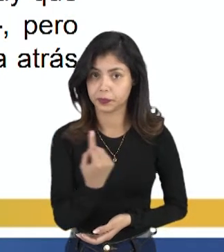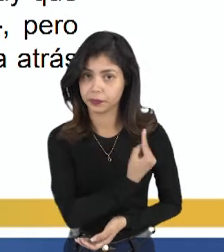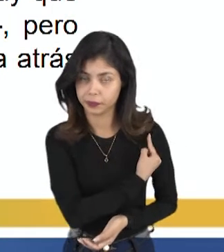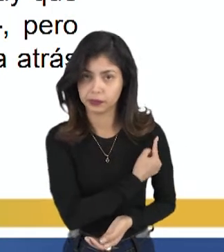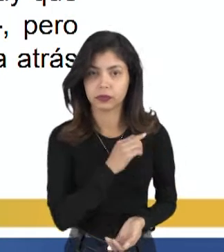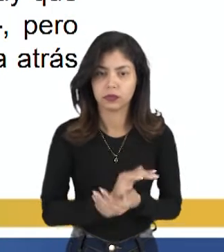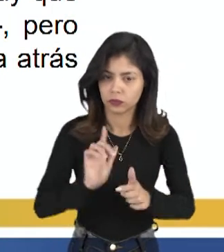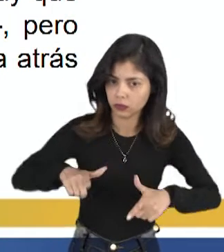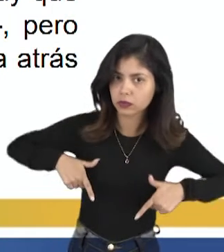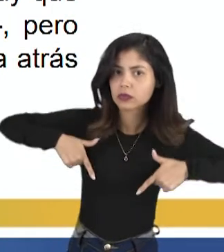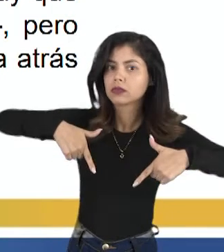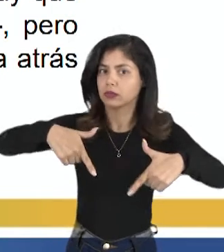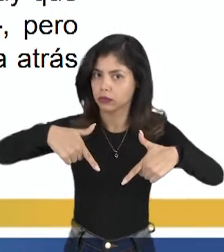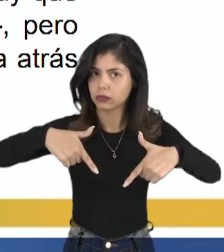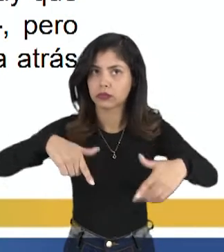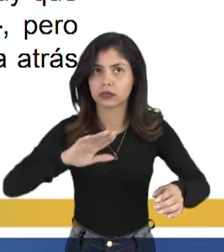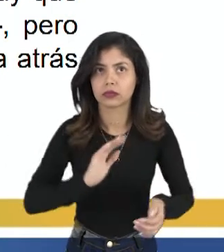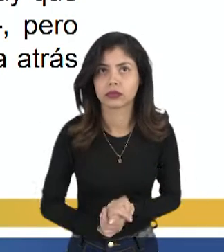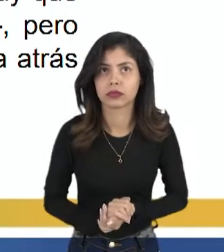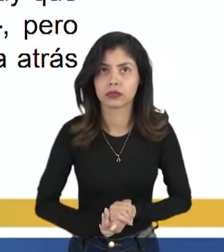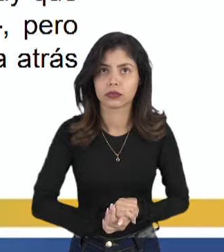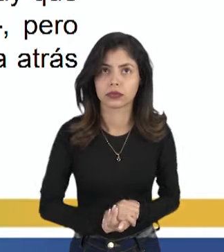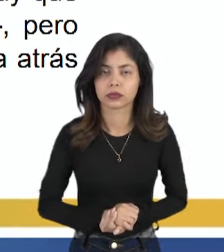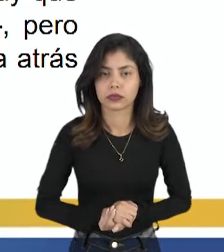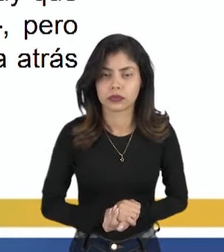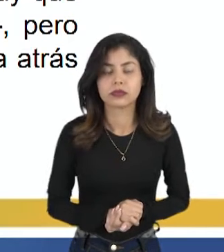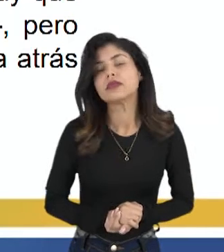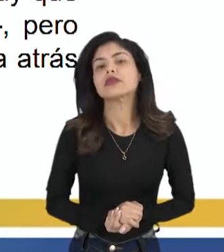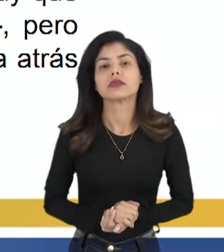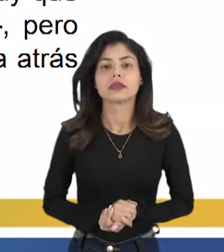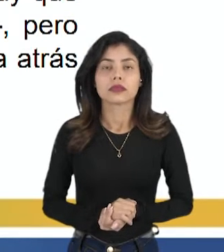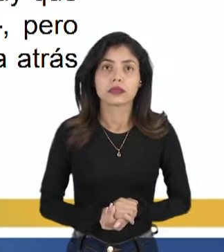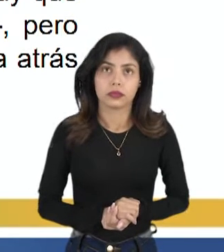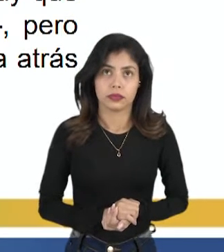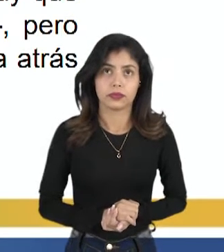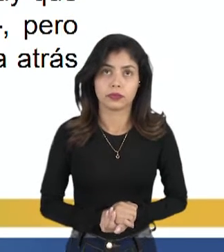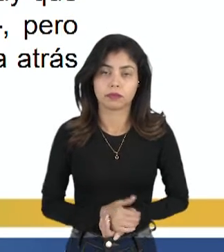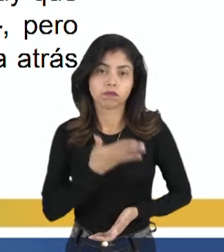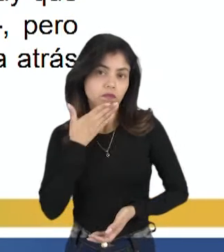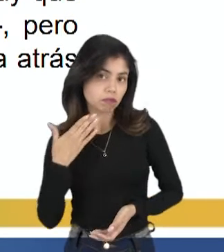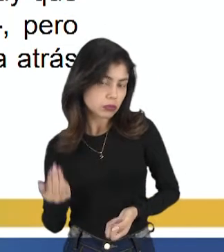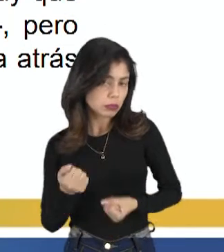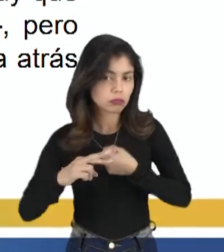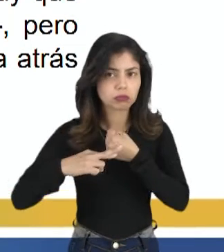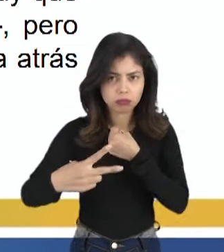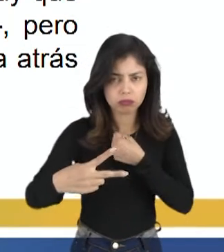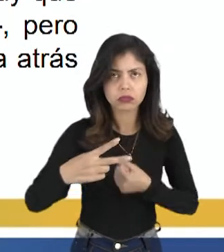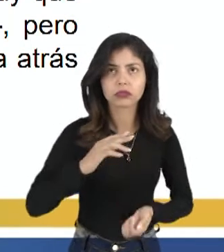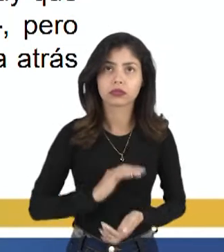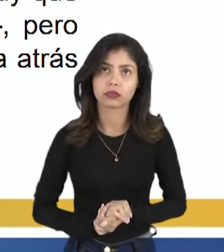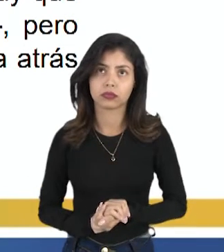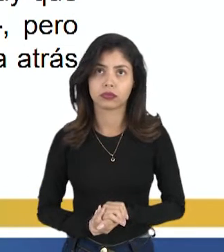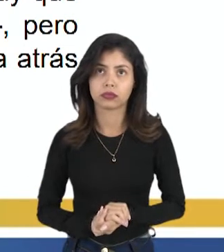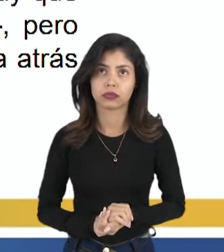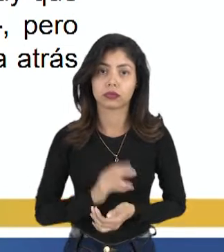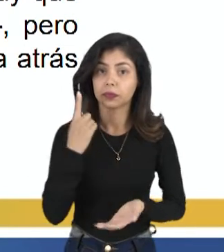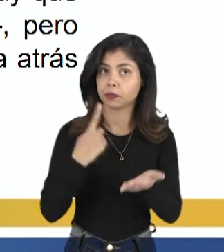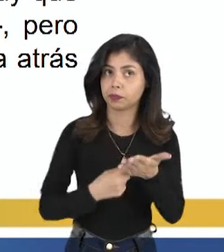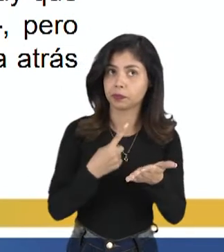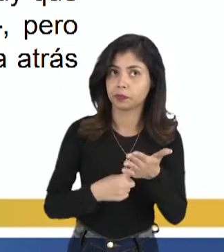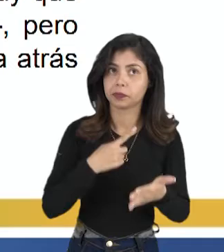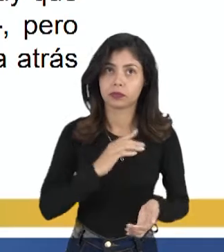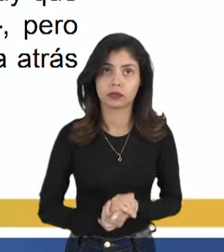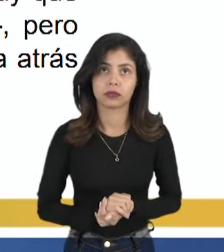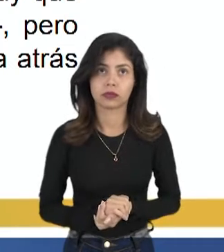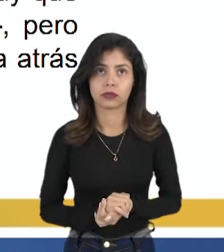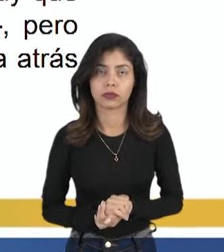Estamos lutando, estamos metidos na luta, né? Estamos lutando para melhorar as circunstâncias ou as